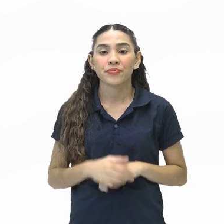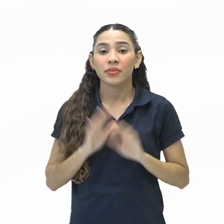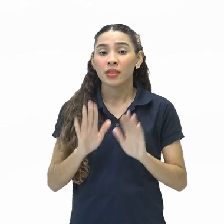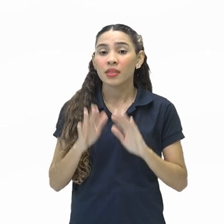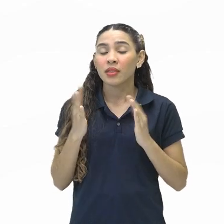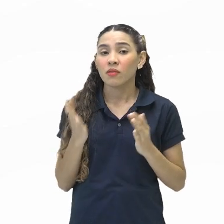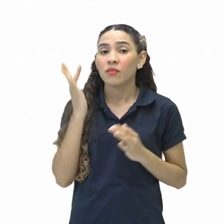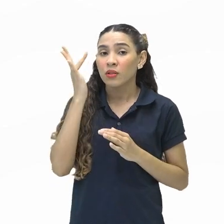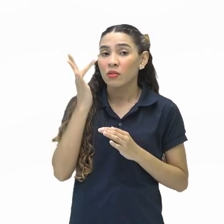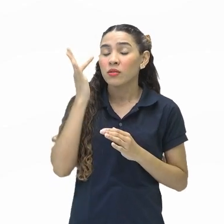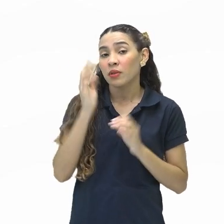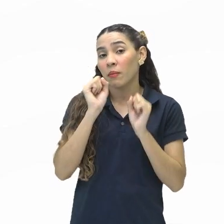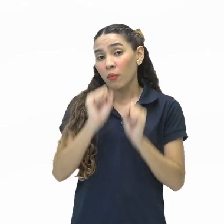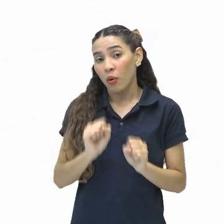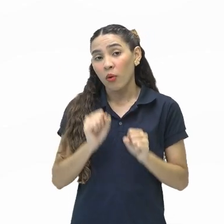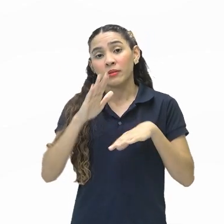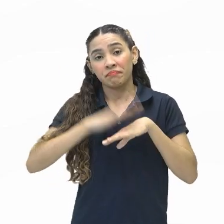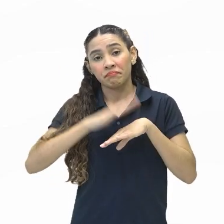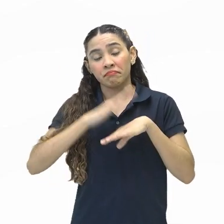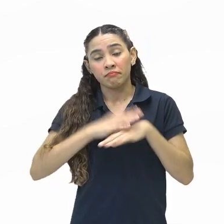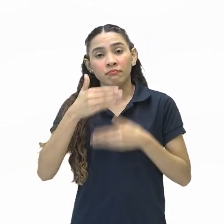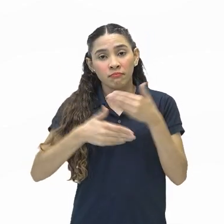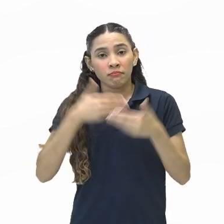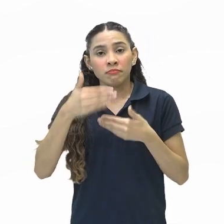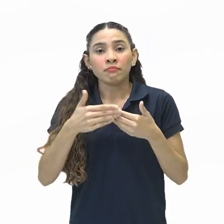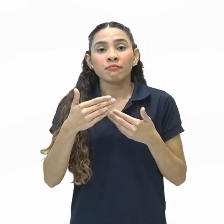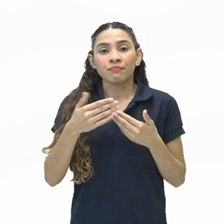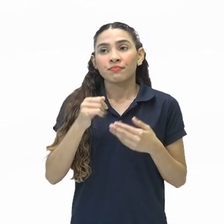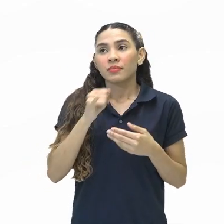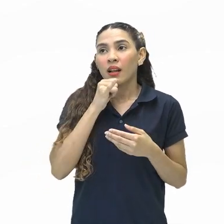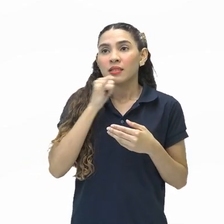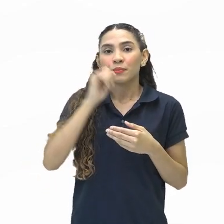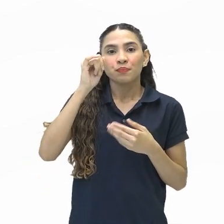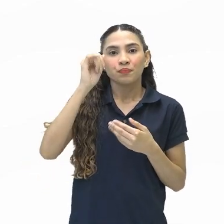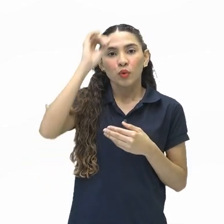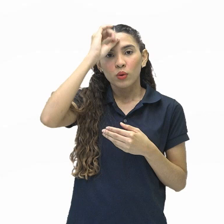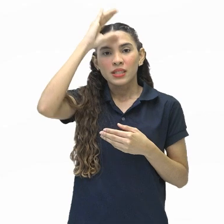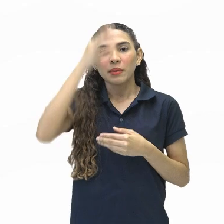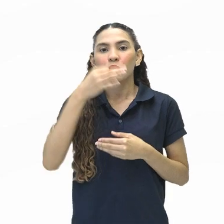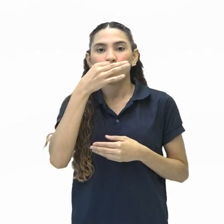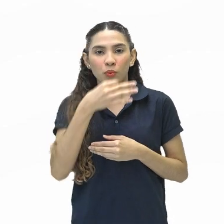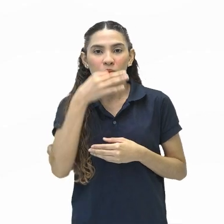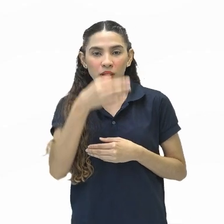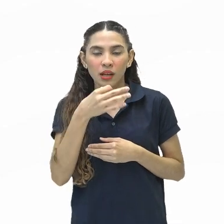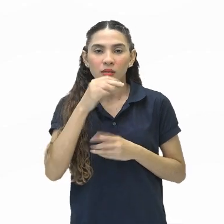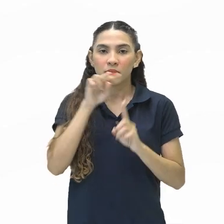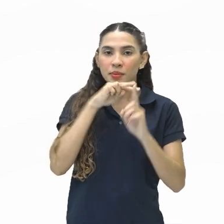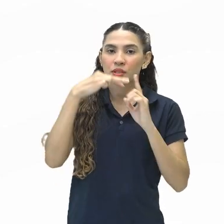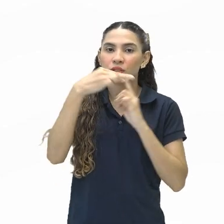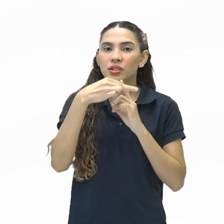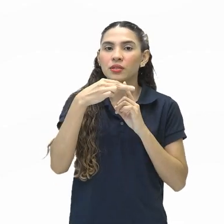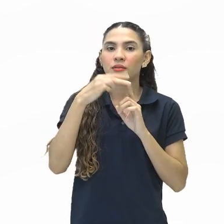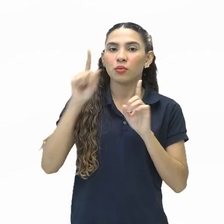Então a filosofia ela pode desenvolver, né, esse senso crítico, né, de um propósito, de uma